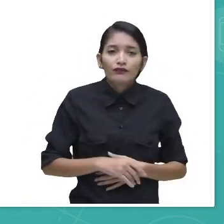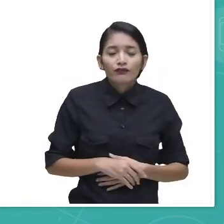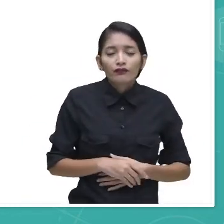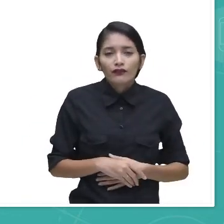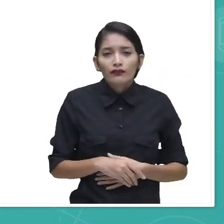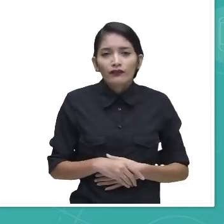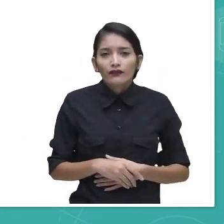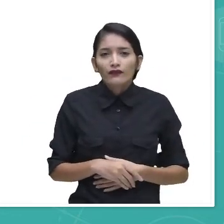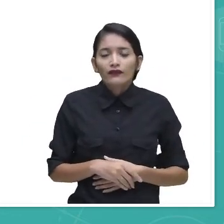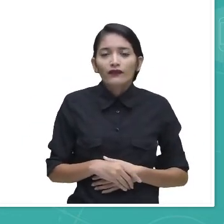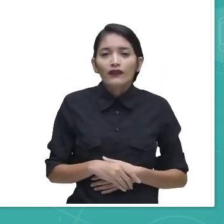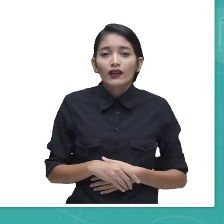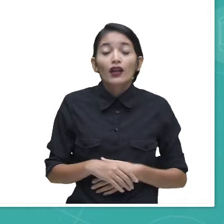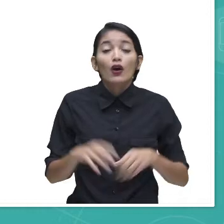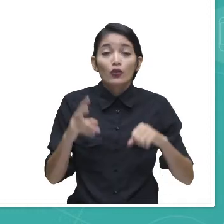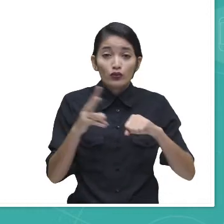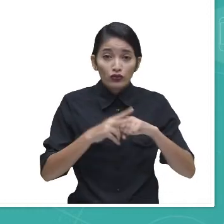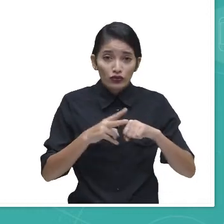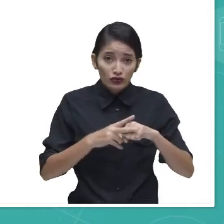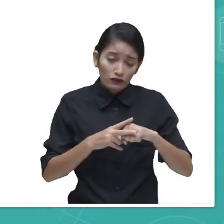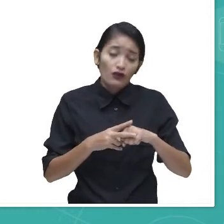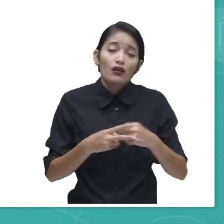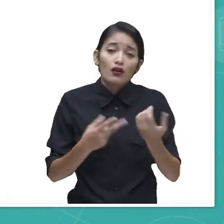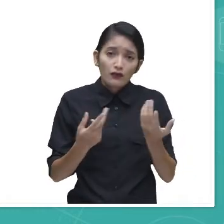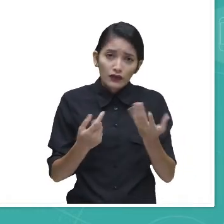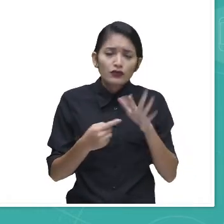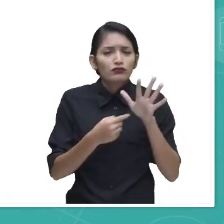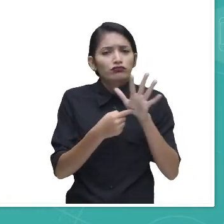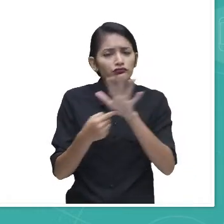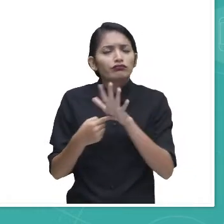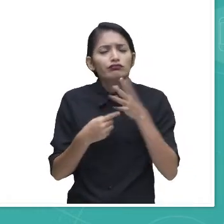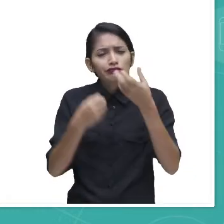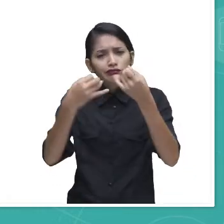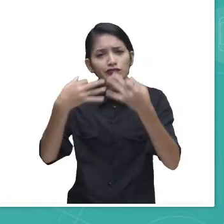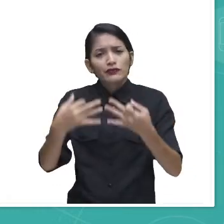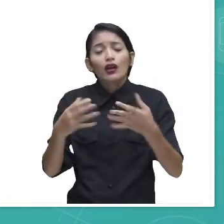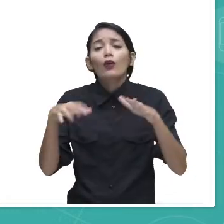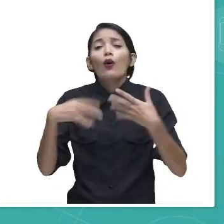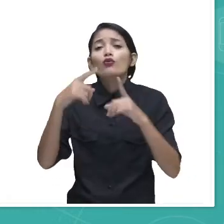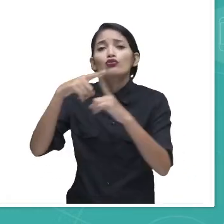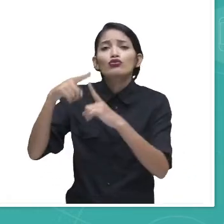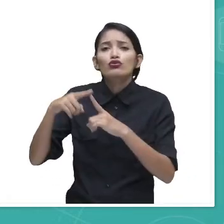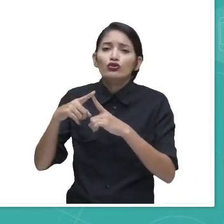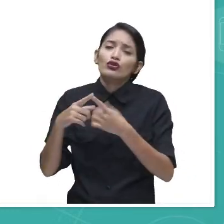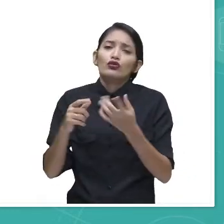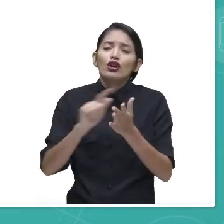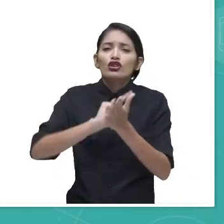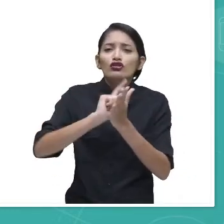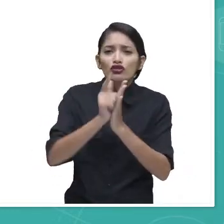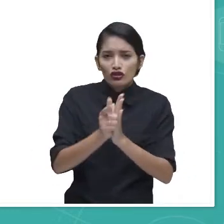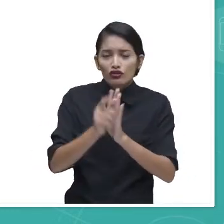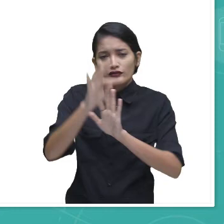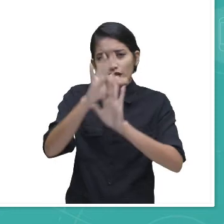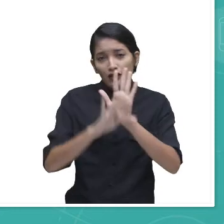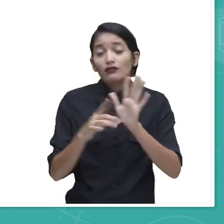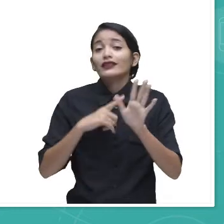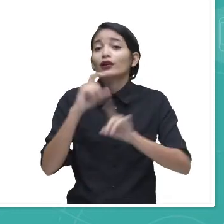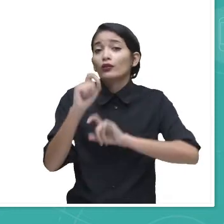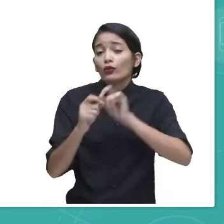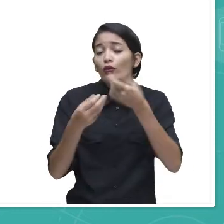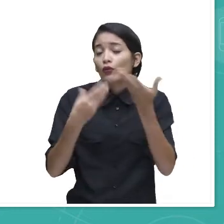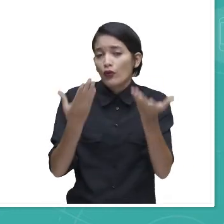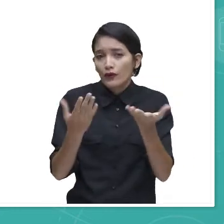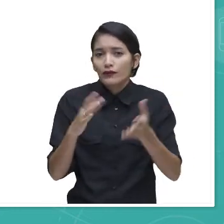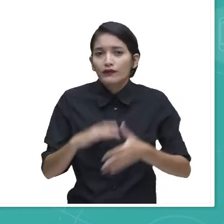na predominância dos verbos no tempo imperativo, e aí você vai ter que tipo de gênero textual. Aliás, que gênero textual nós vamos ter? Nós